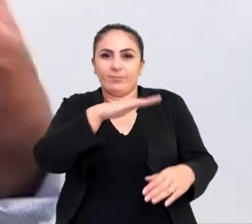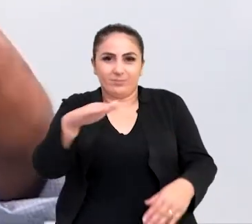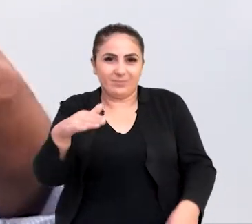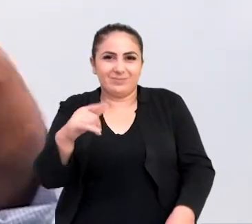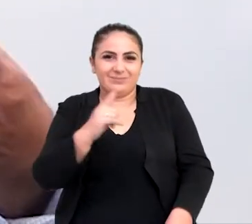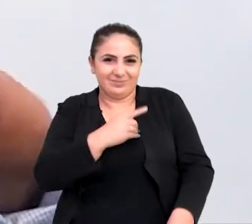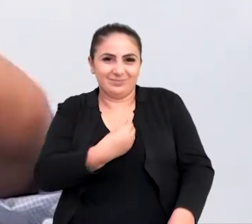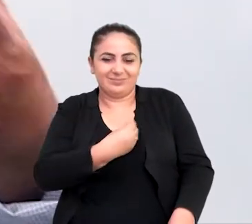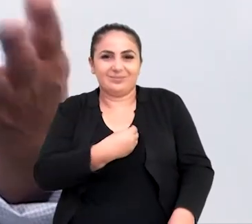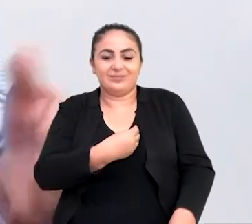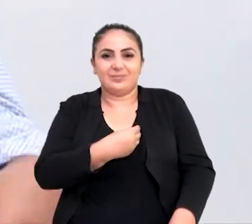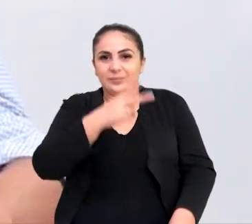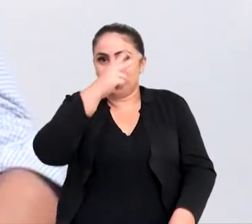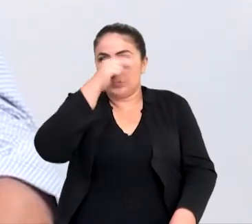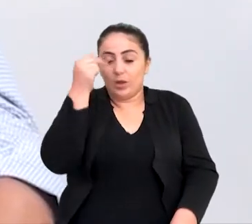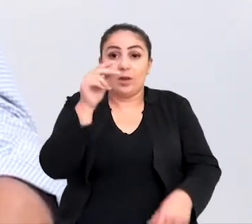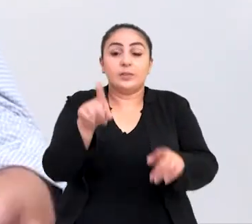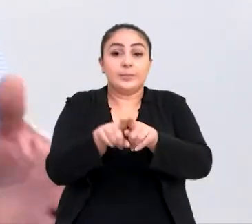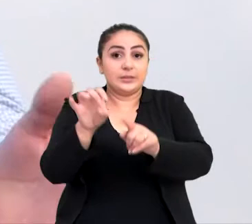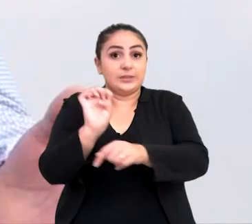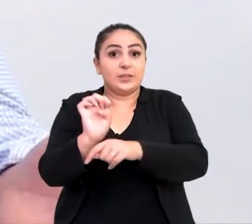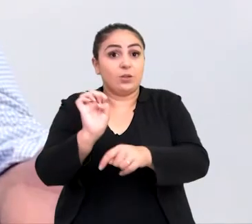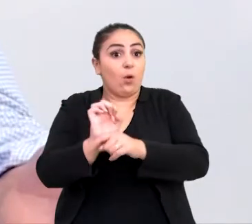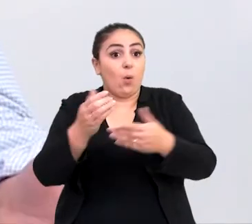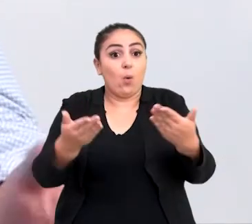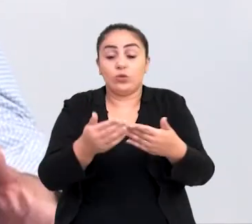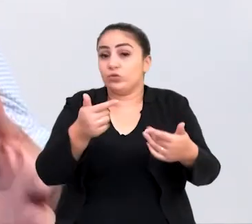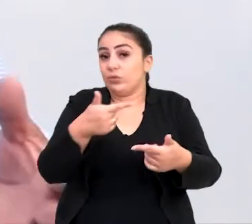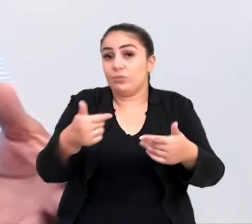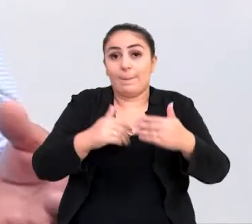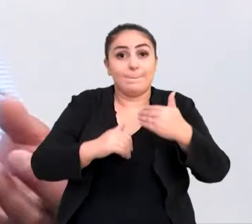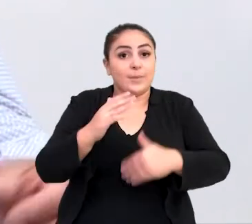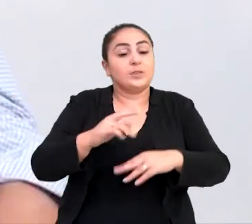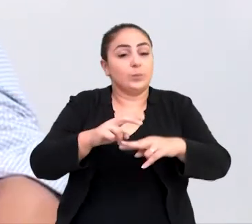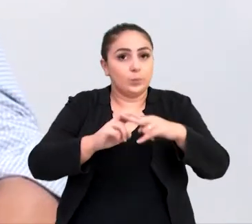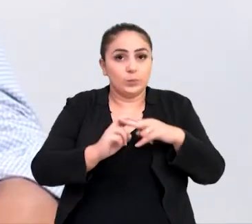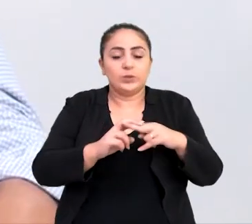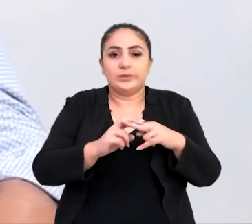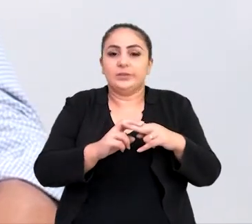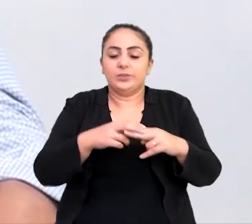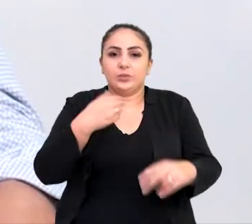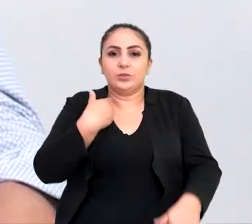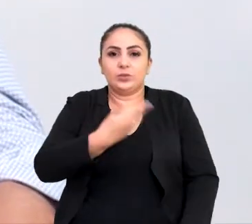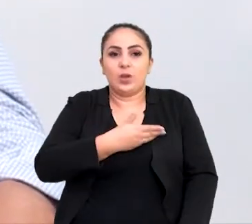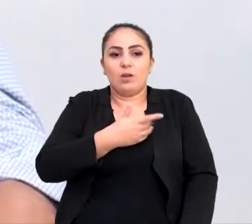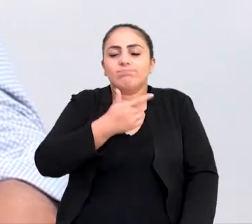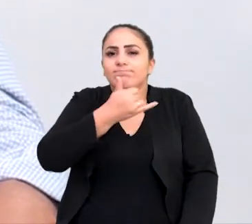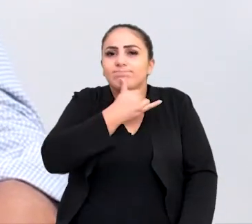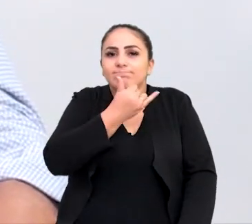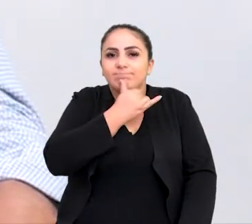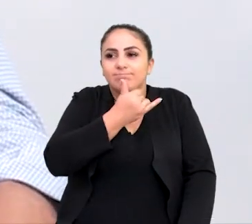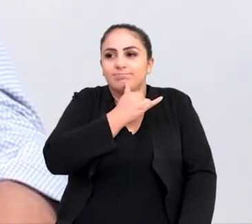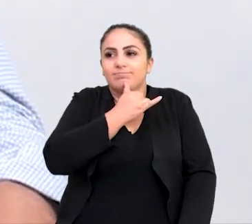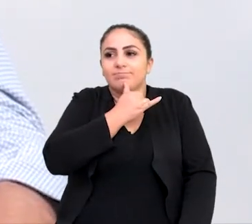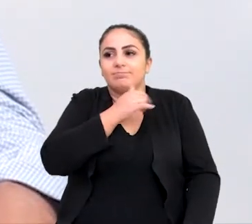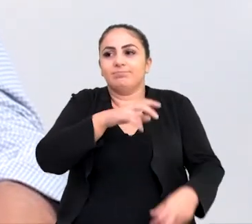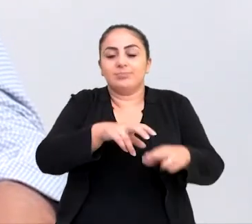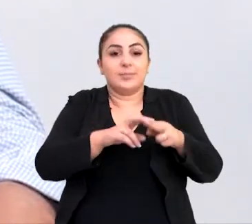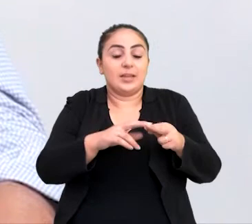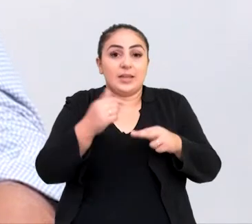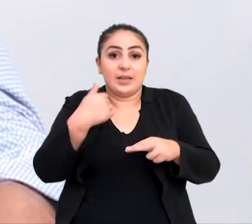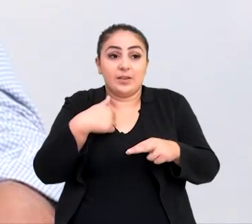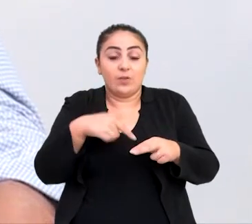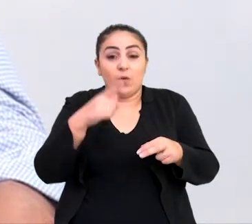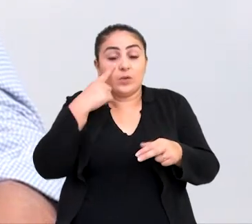o municipal até estadual, que isso nós não temos mais. Então, isso me deixa triste e eu